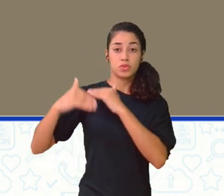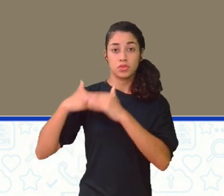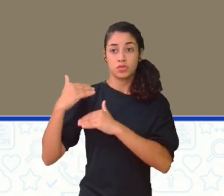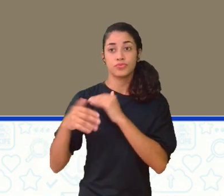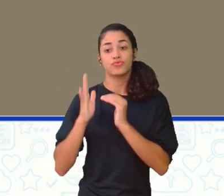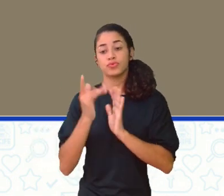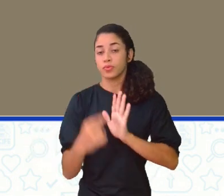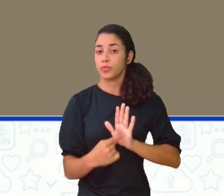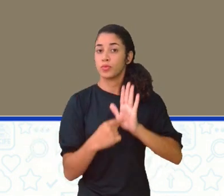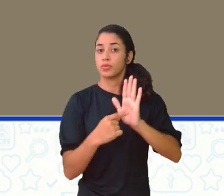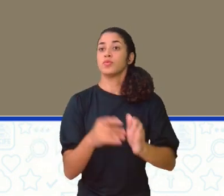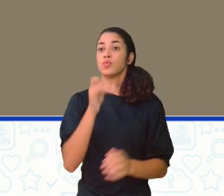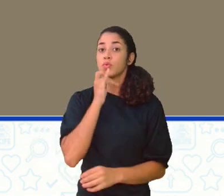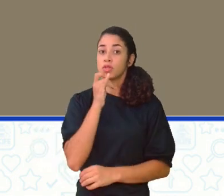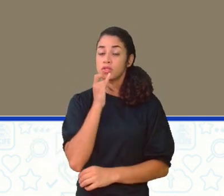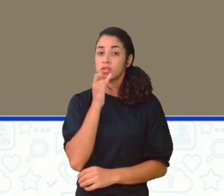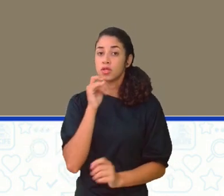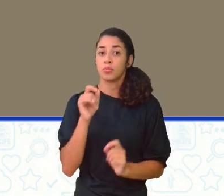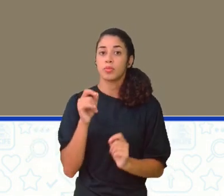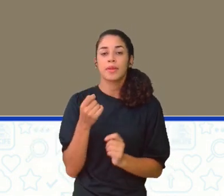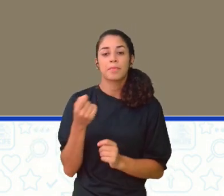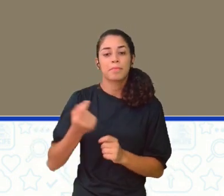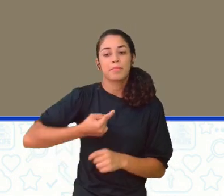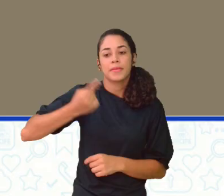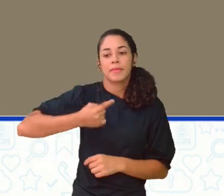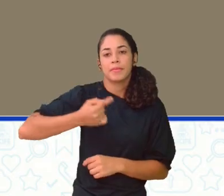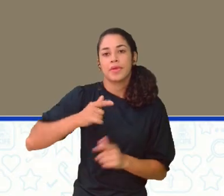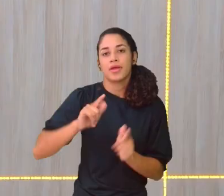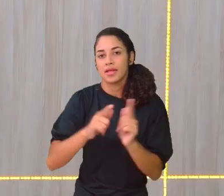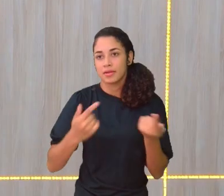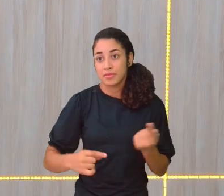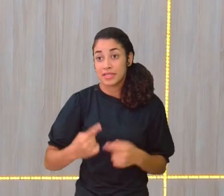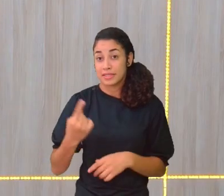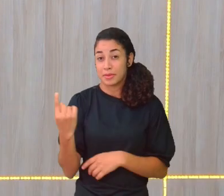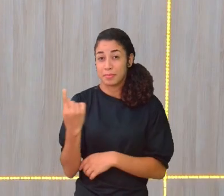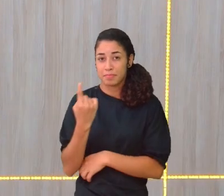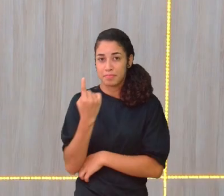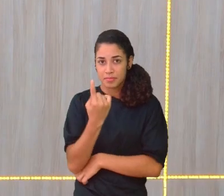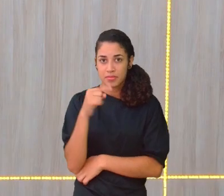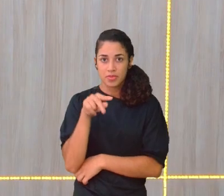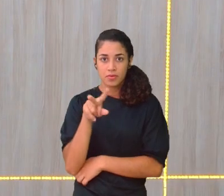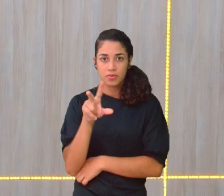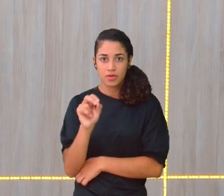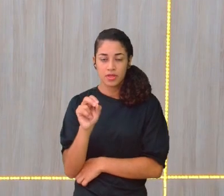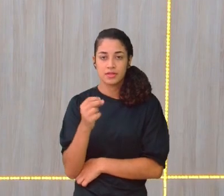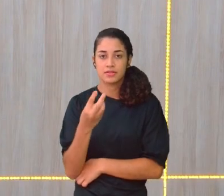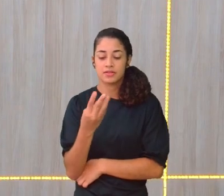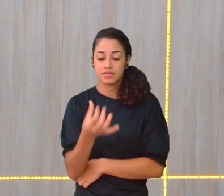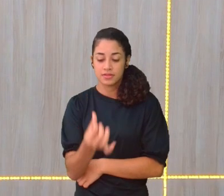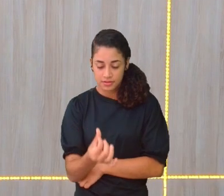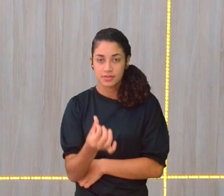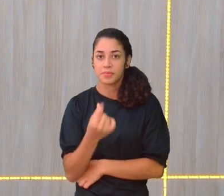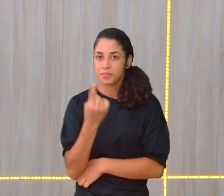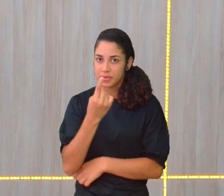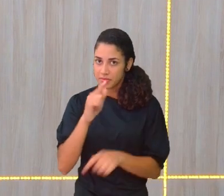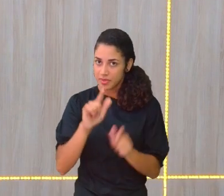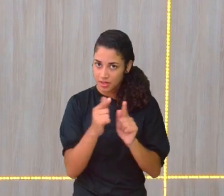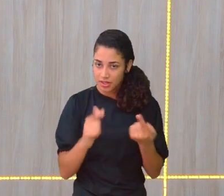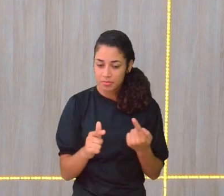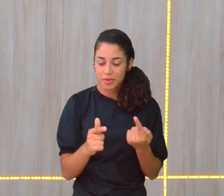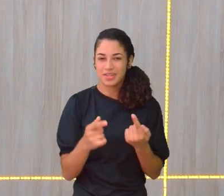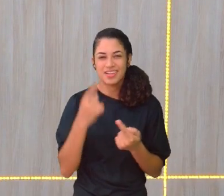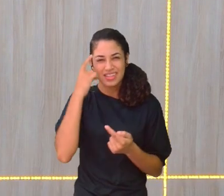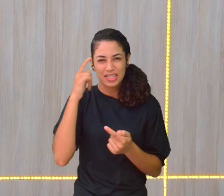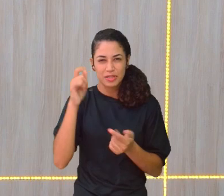o exemplo da primeira gramática, não é? Lá em 1536. E aí a escrita